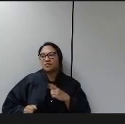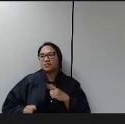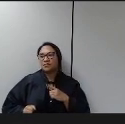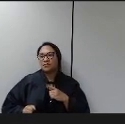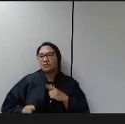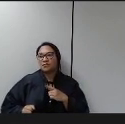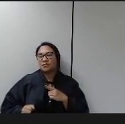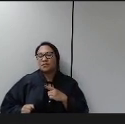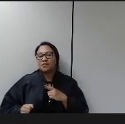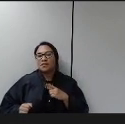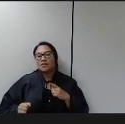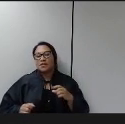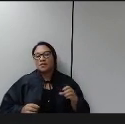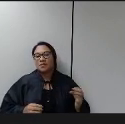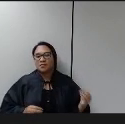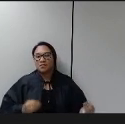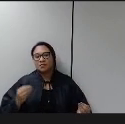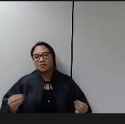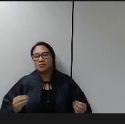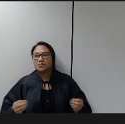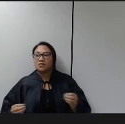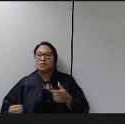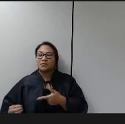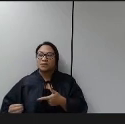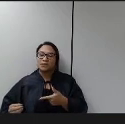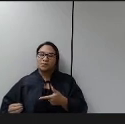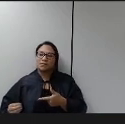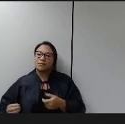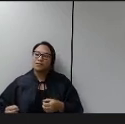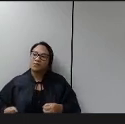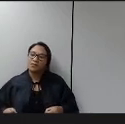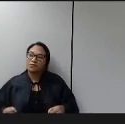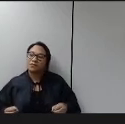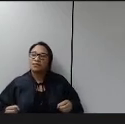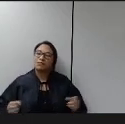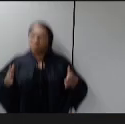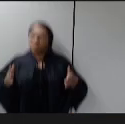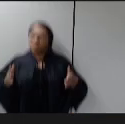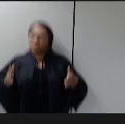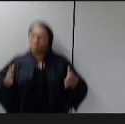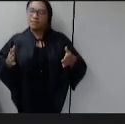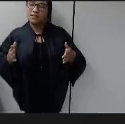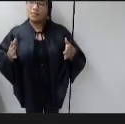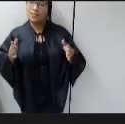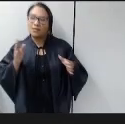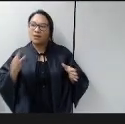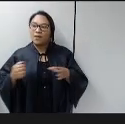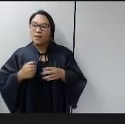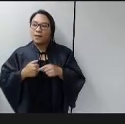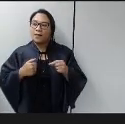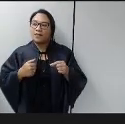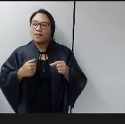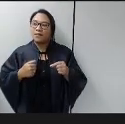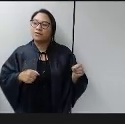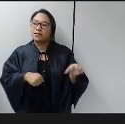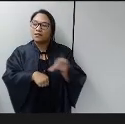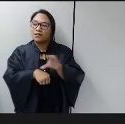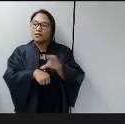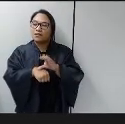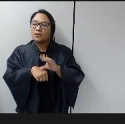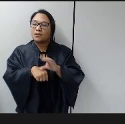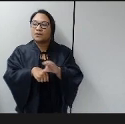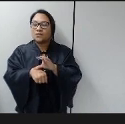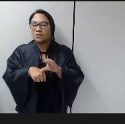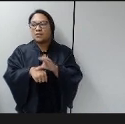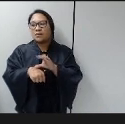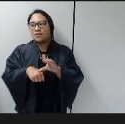turmas, no sentido de que o desrespeito à cláusula de barreira e à nomeação e posse no serviço público antes do